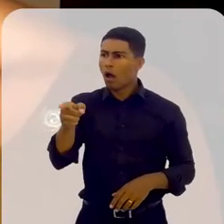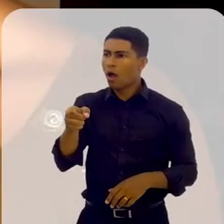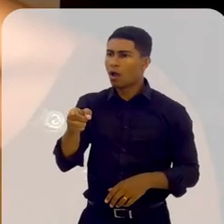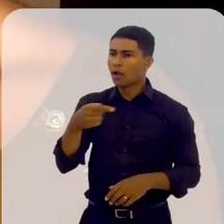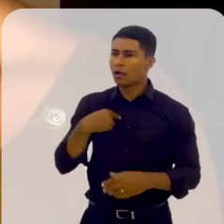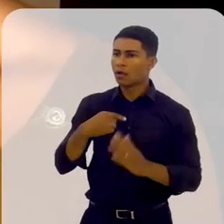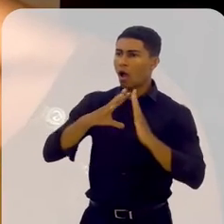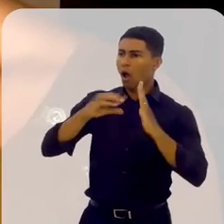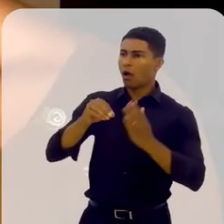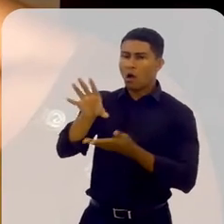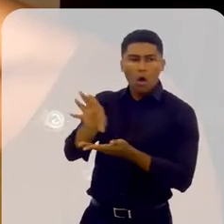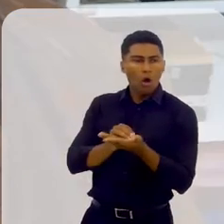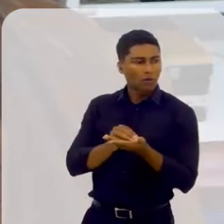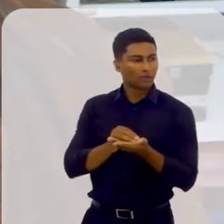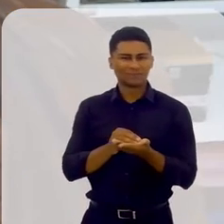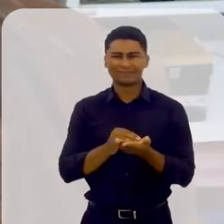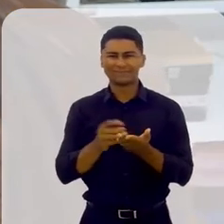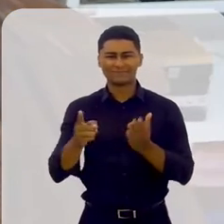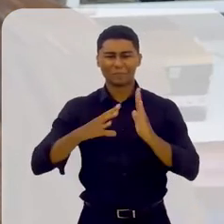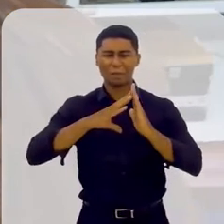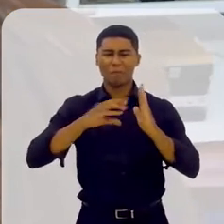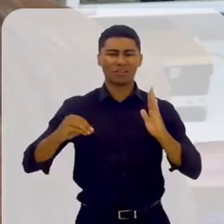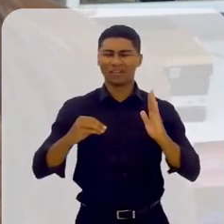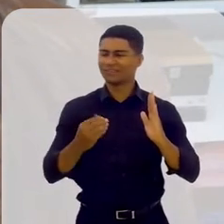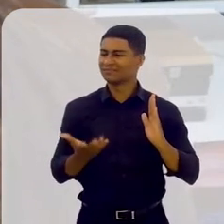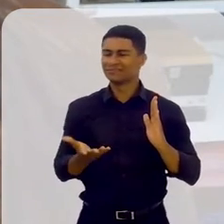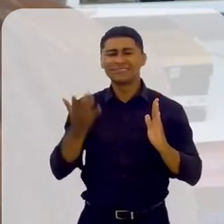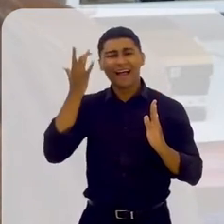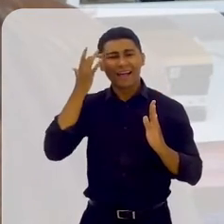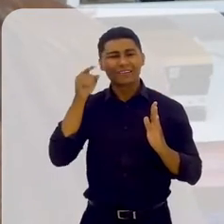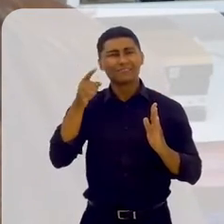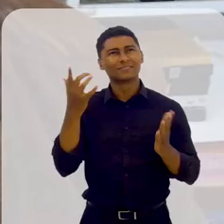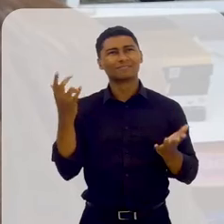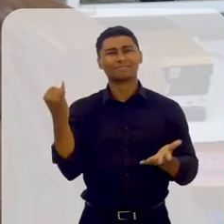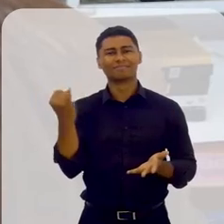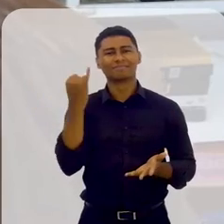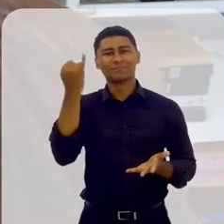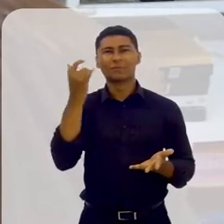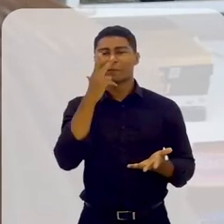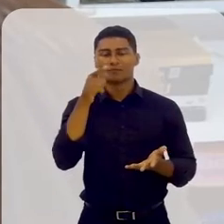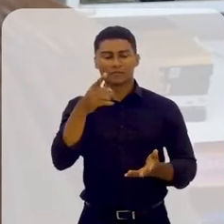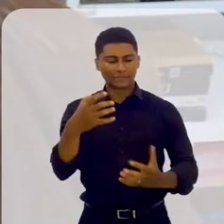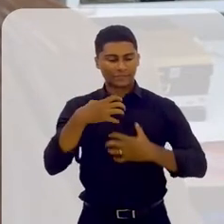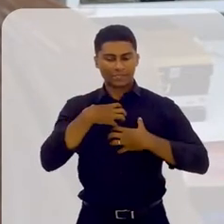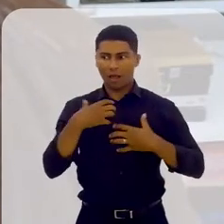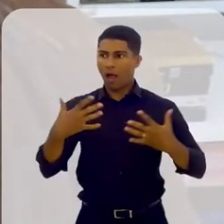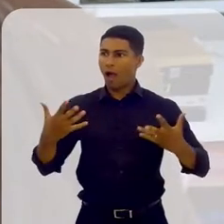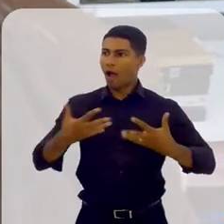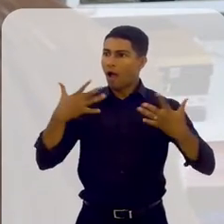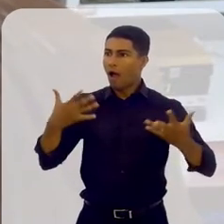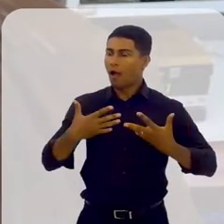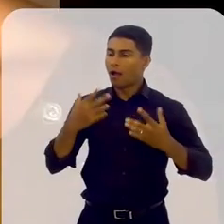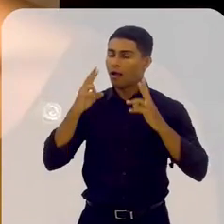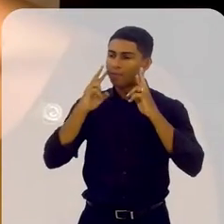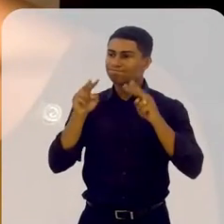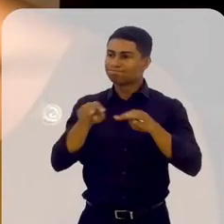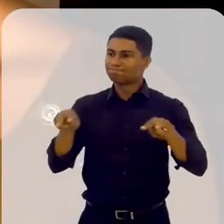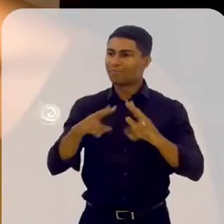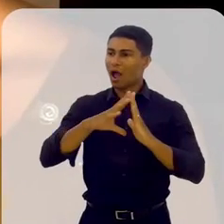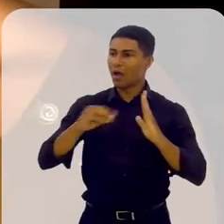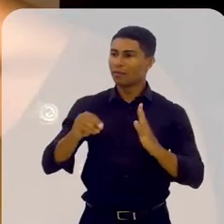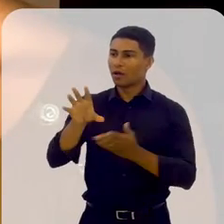tudo isso? Ou a principal? Para isso tudo, o que você acha importante realmente, que te motivou, que te inspirou?